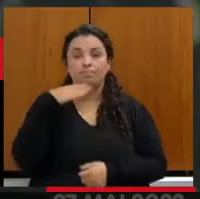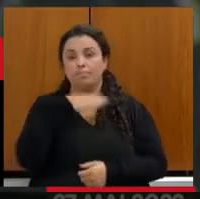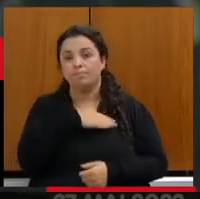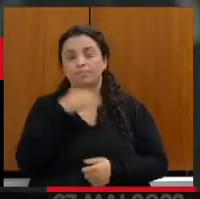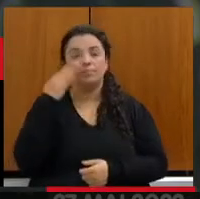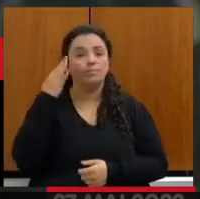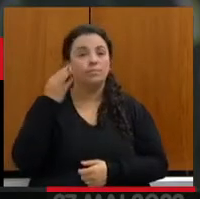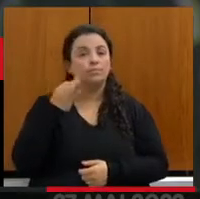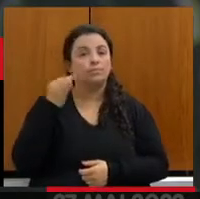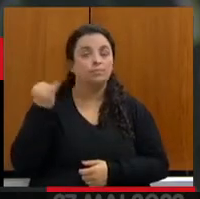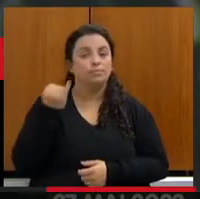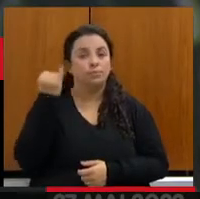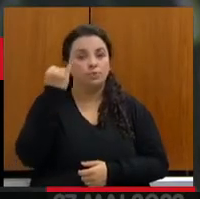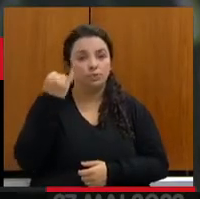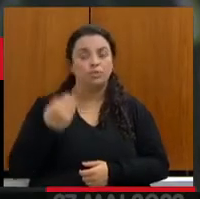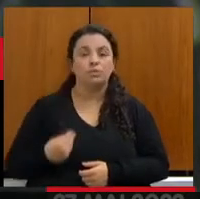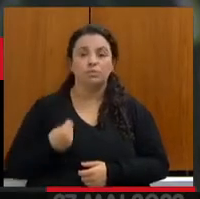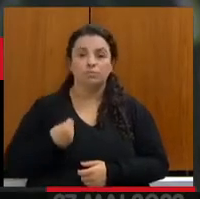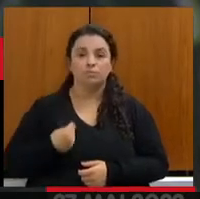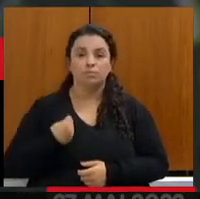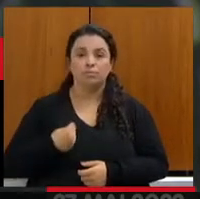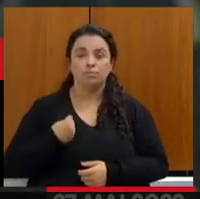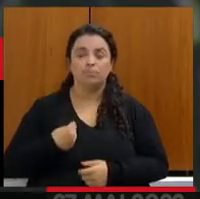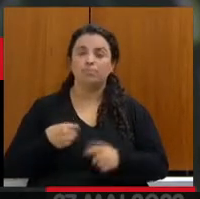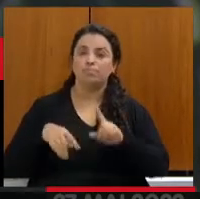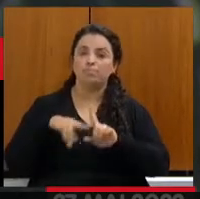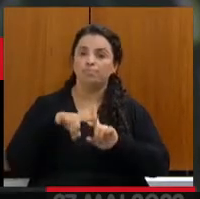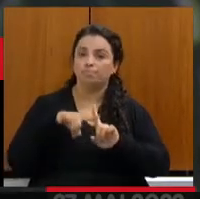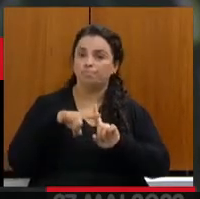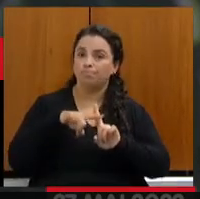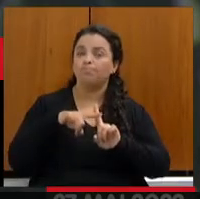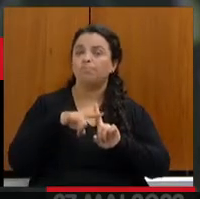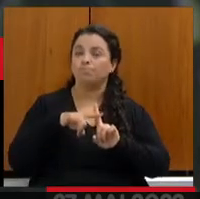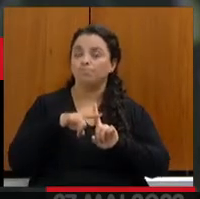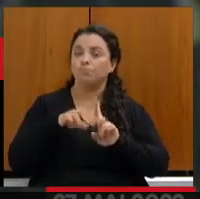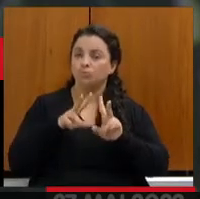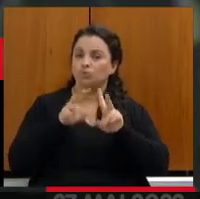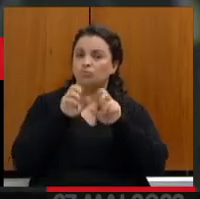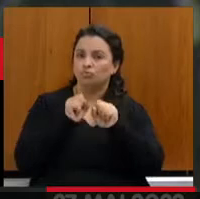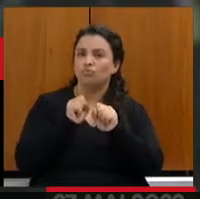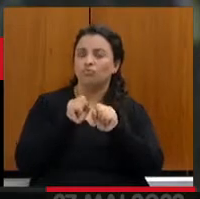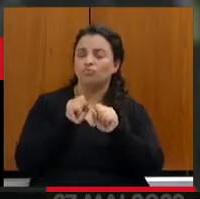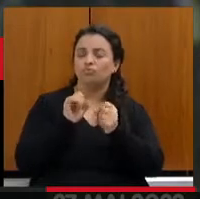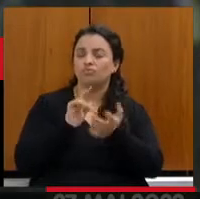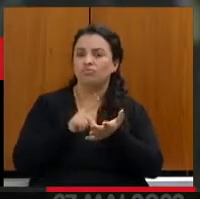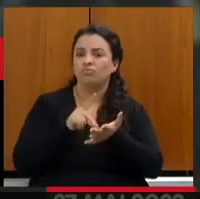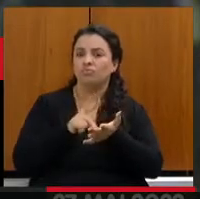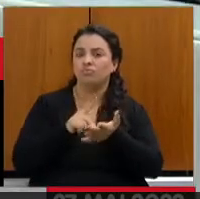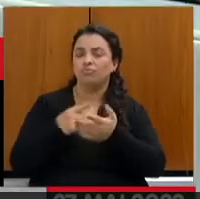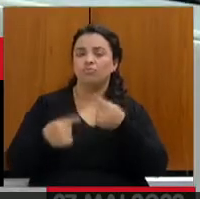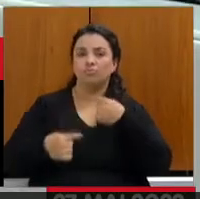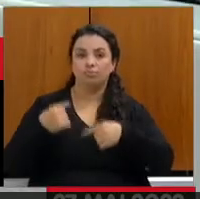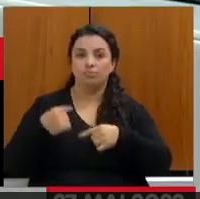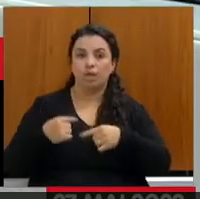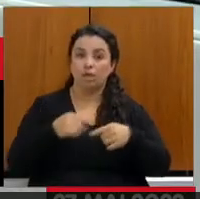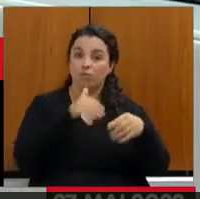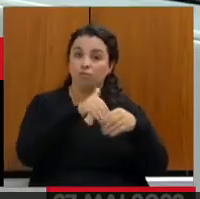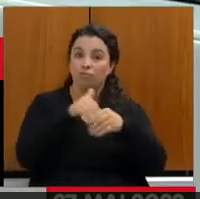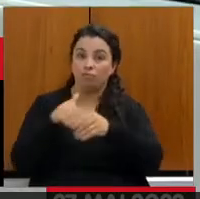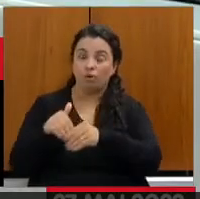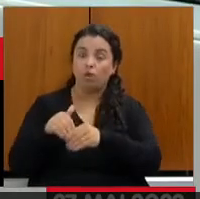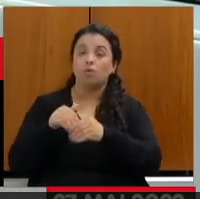importância de participarmos ativamente da política além do voto nós precisamos de mais